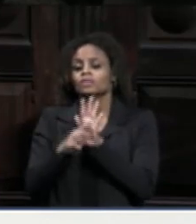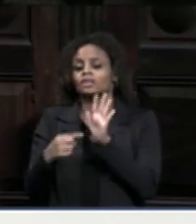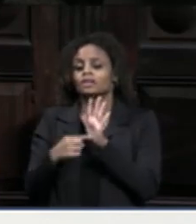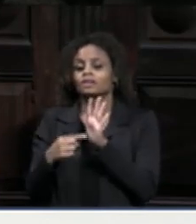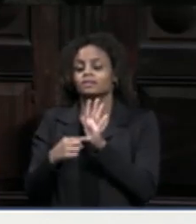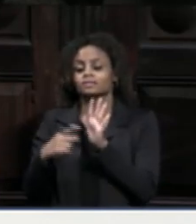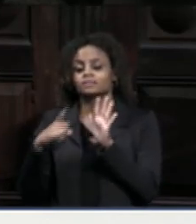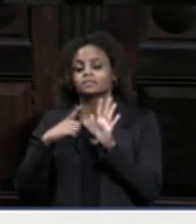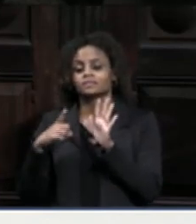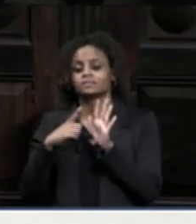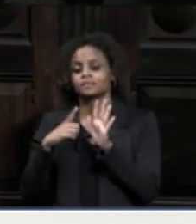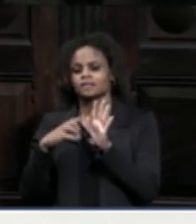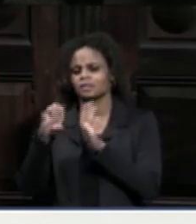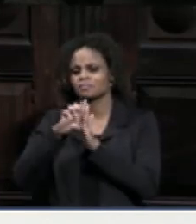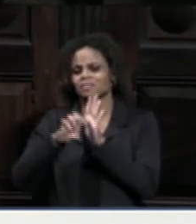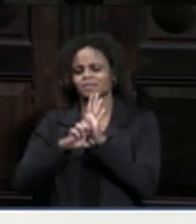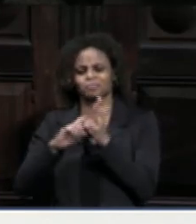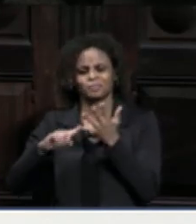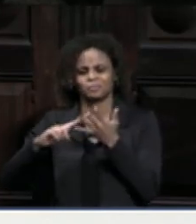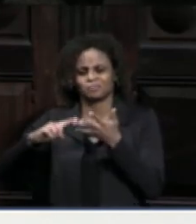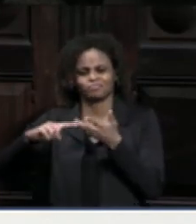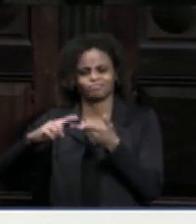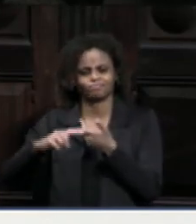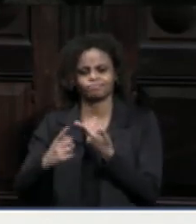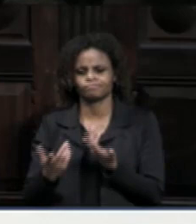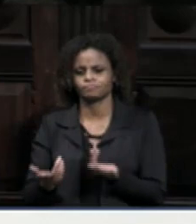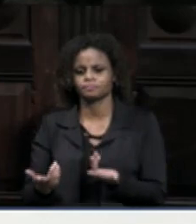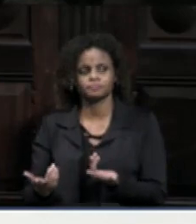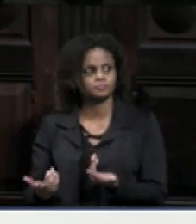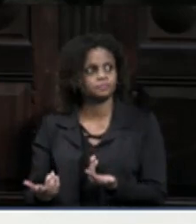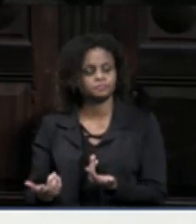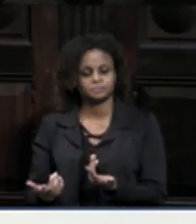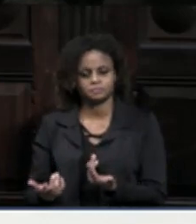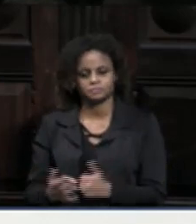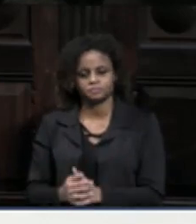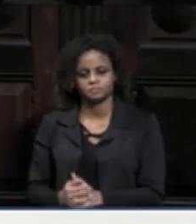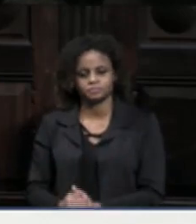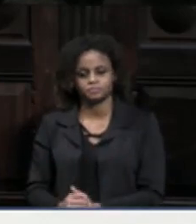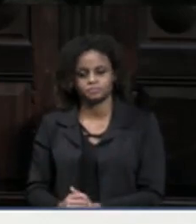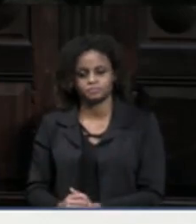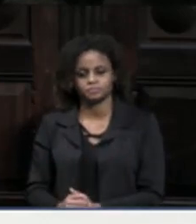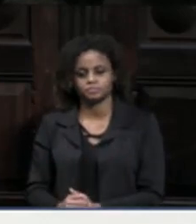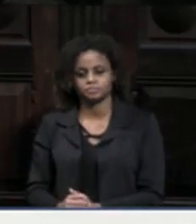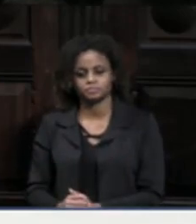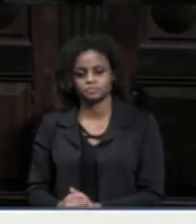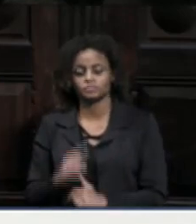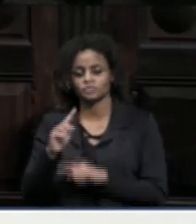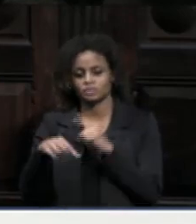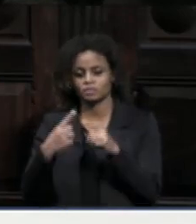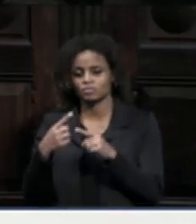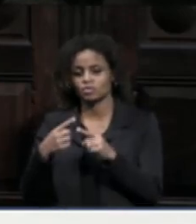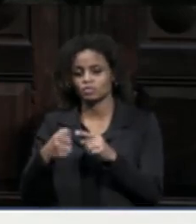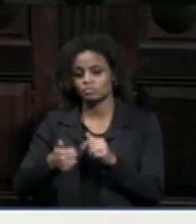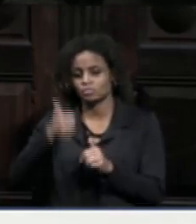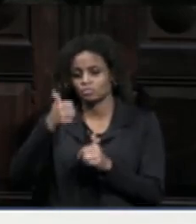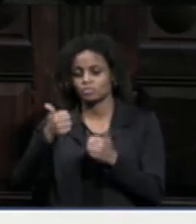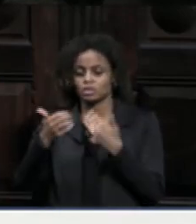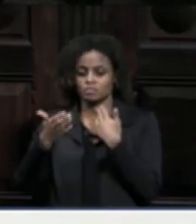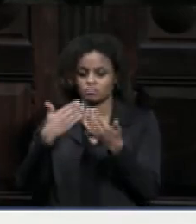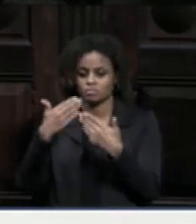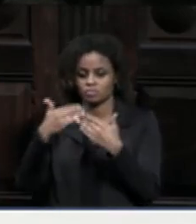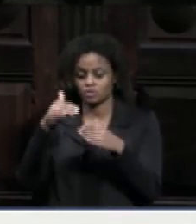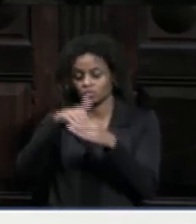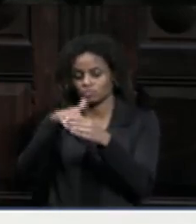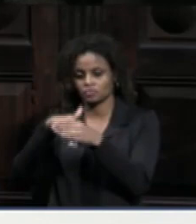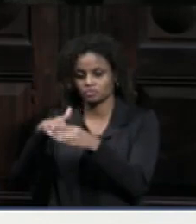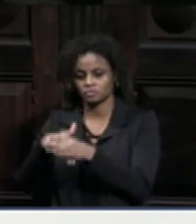recebeu muitas emendas, quando passou em primeira. Alguém pode até aí contar